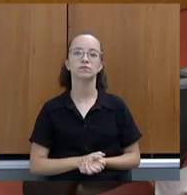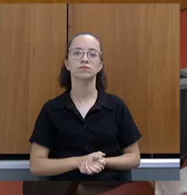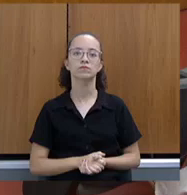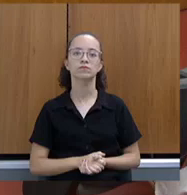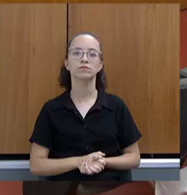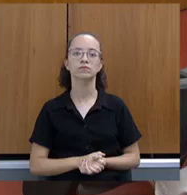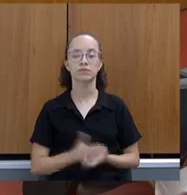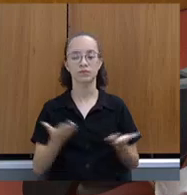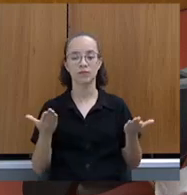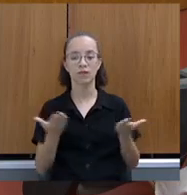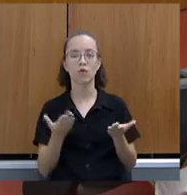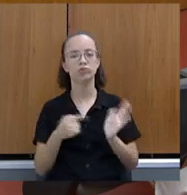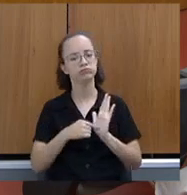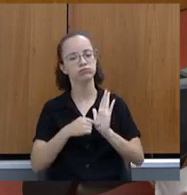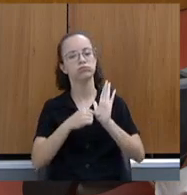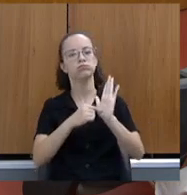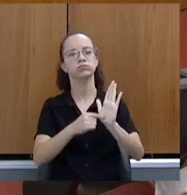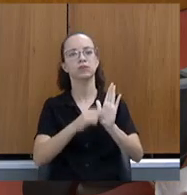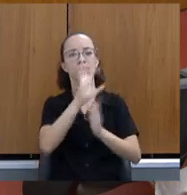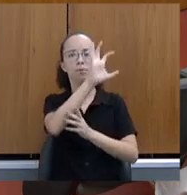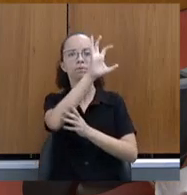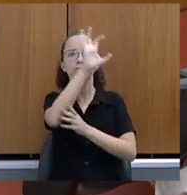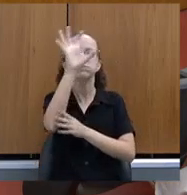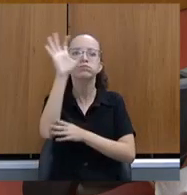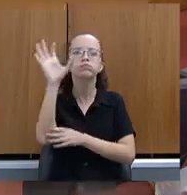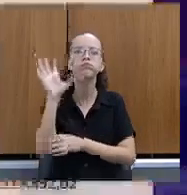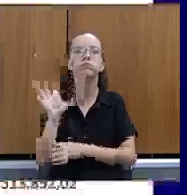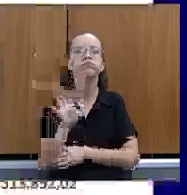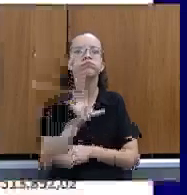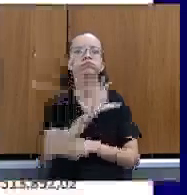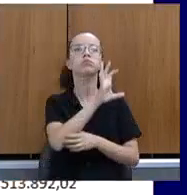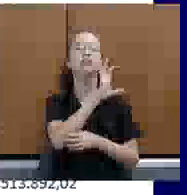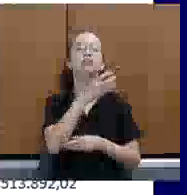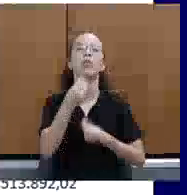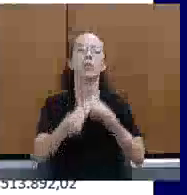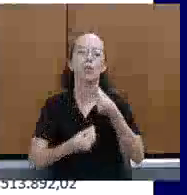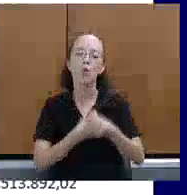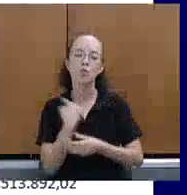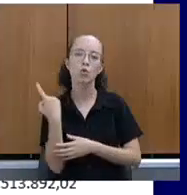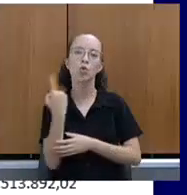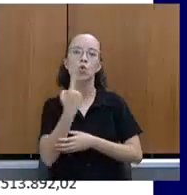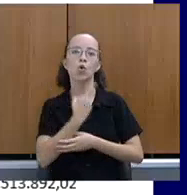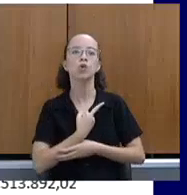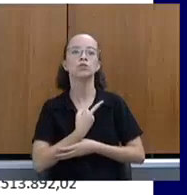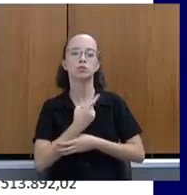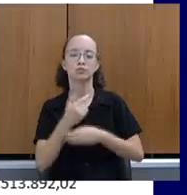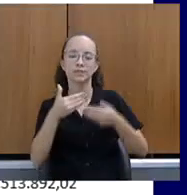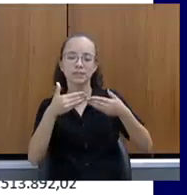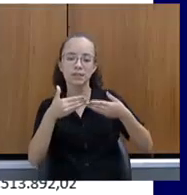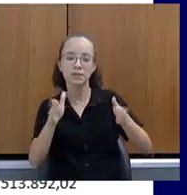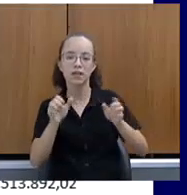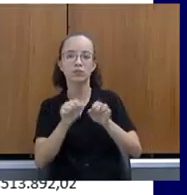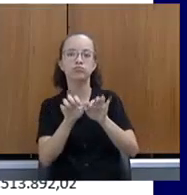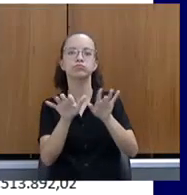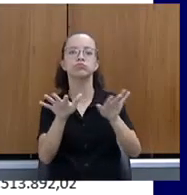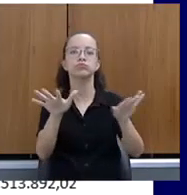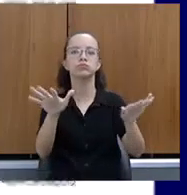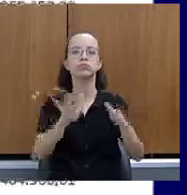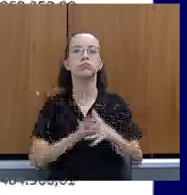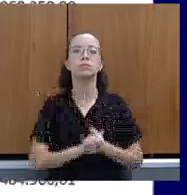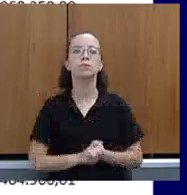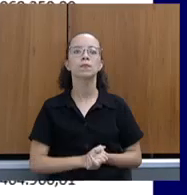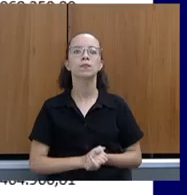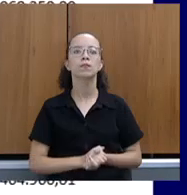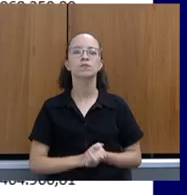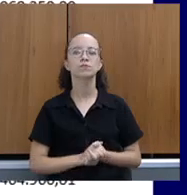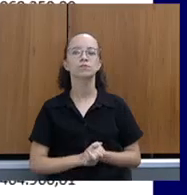deixar são as regiões né para mostrar como nós estamos descentralizando pode passar